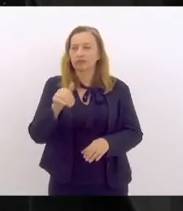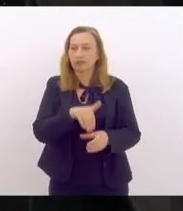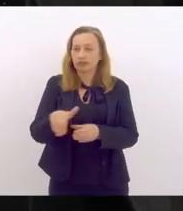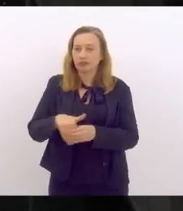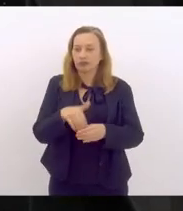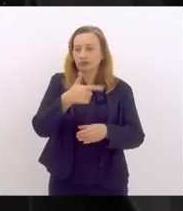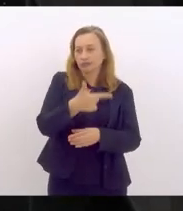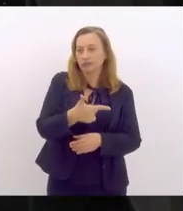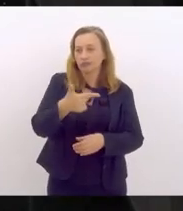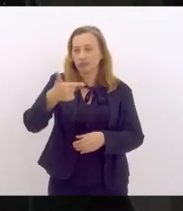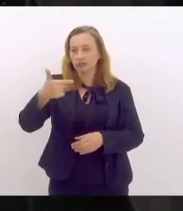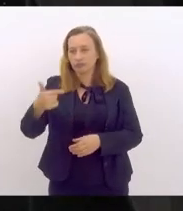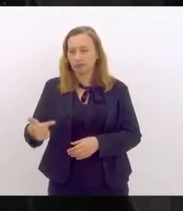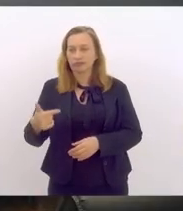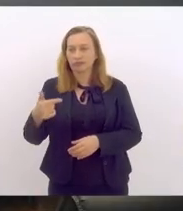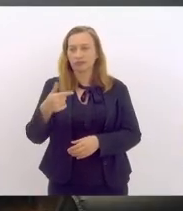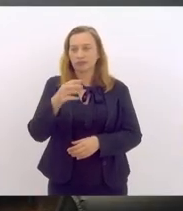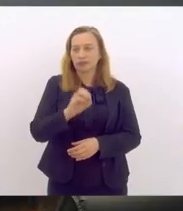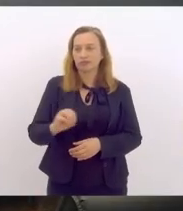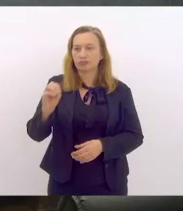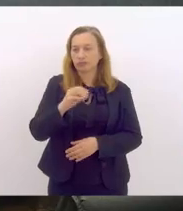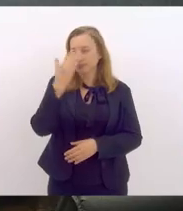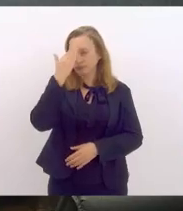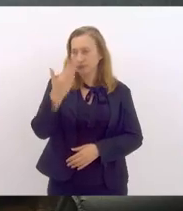de dois de outubro Muito obrigado